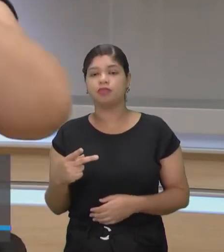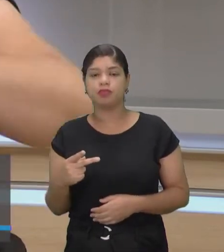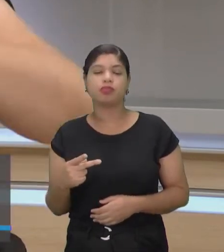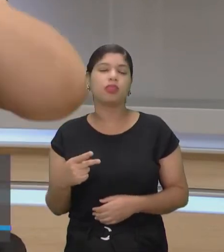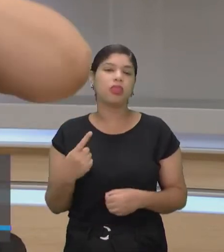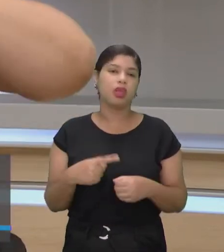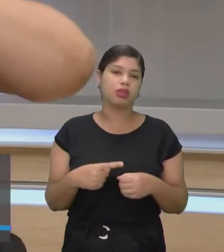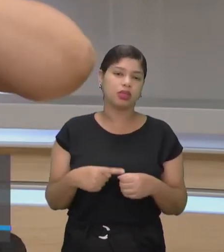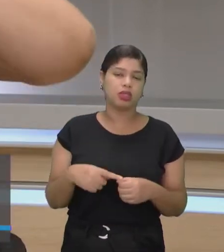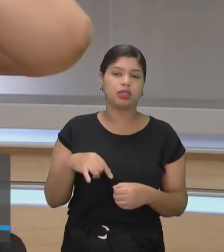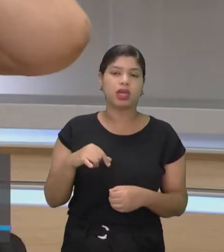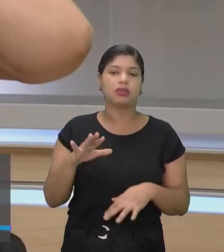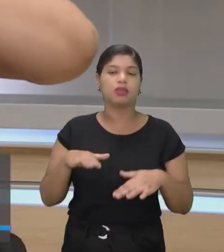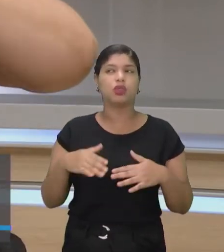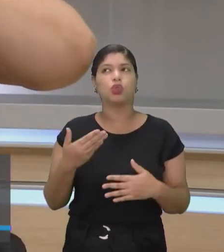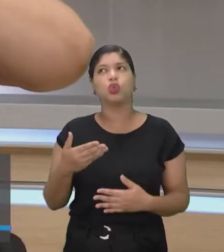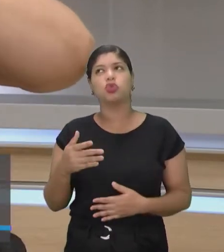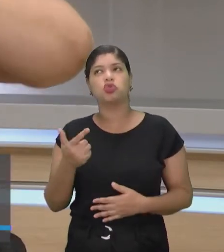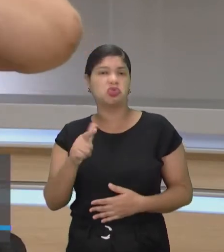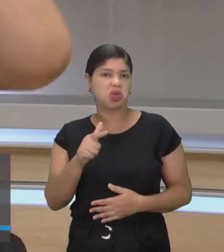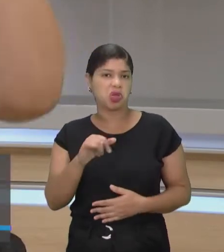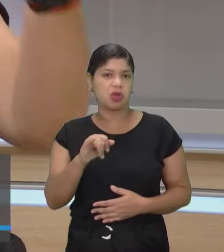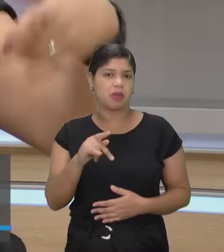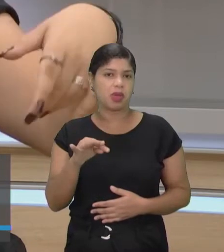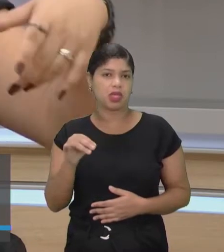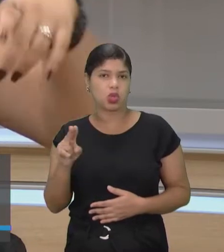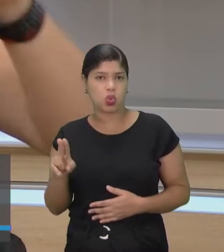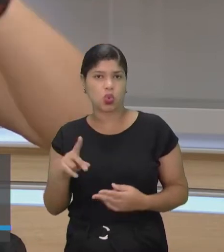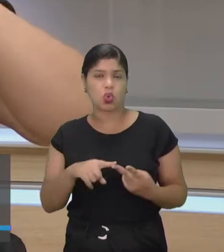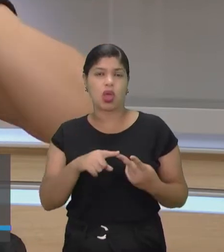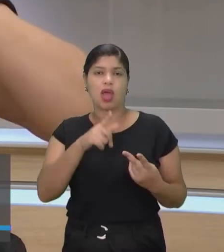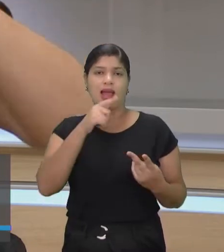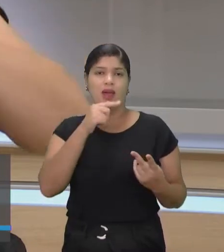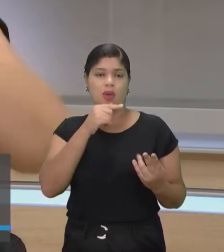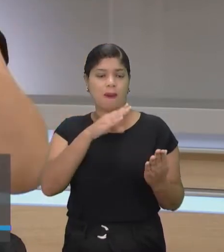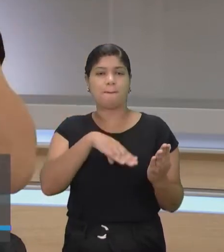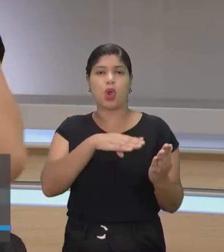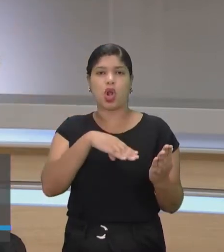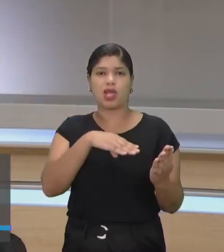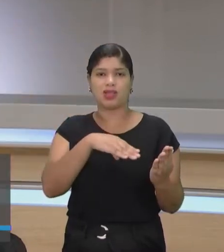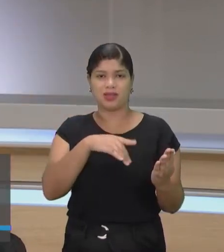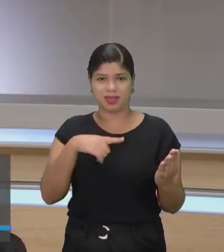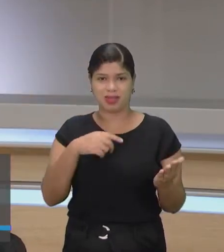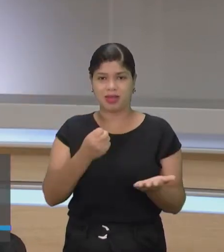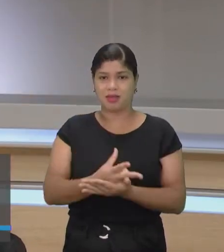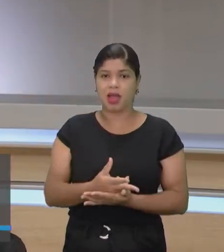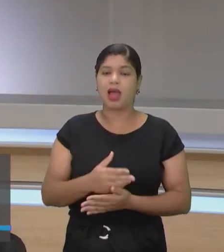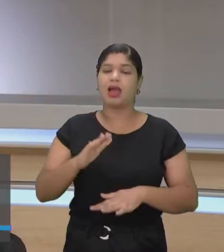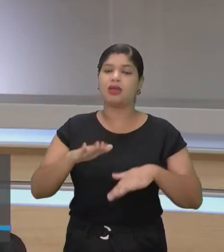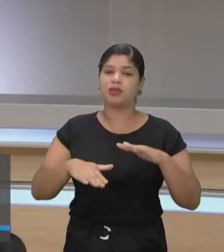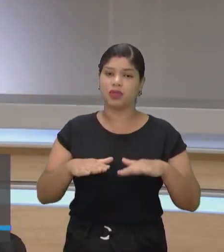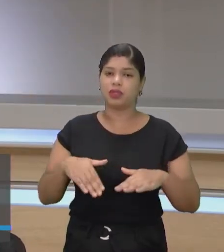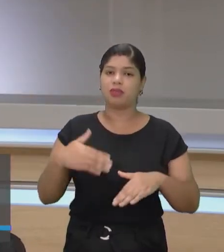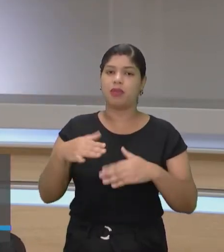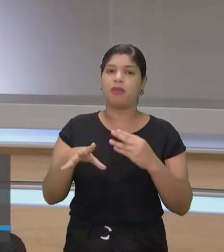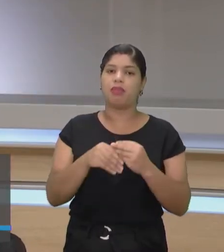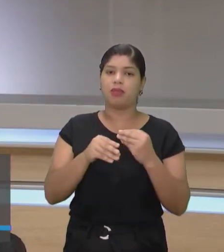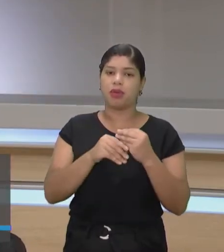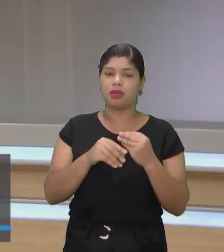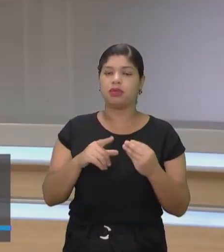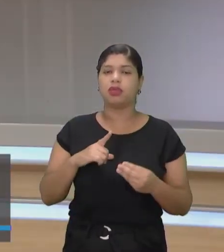IPTU, você pode achar na sua conta de água. Se você não achar nos dois, dá uma pesquisada que às vezes pode ainda estar em processo de